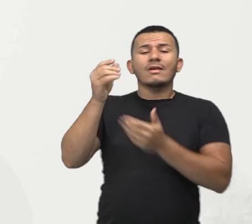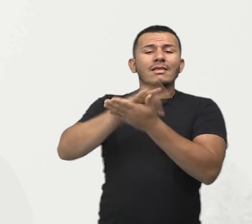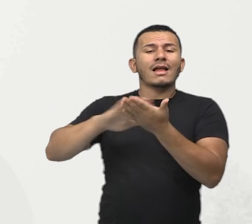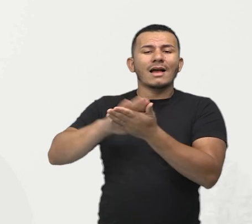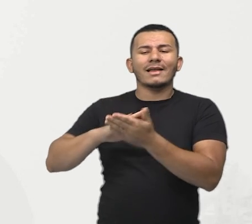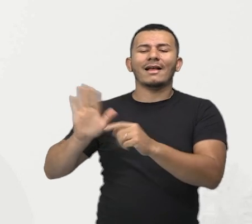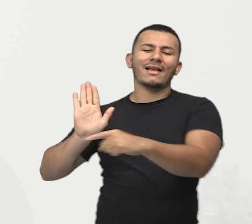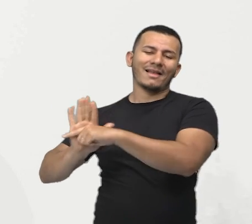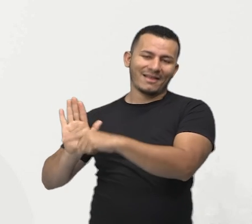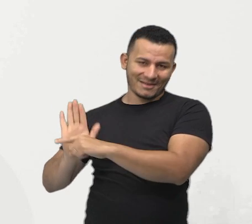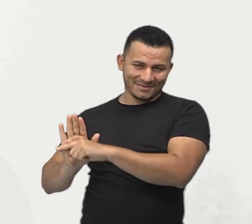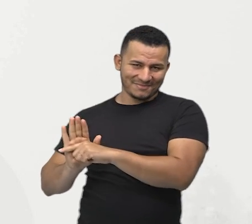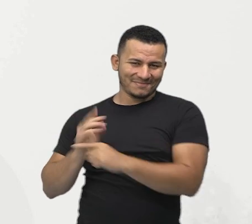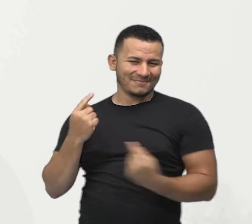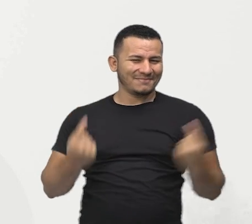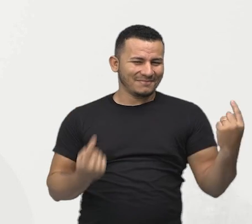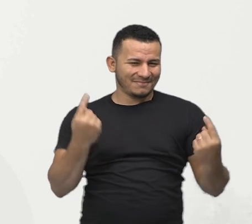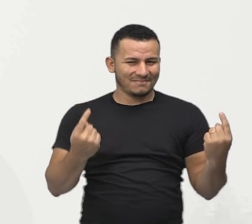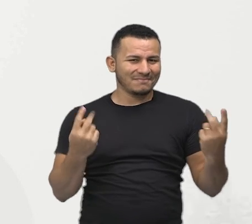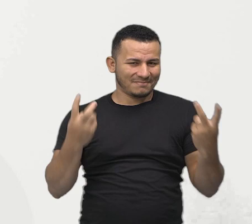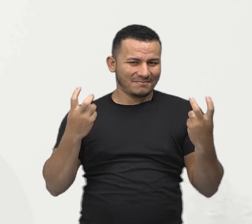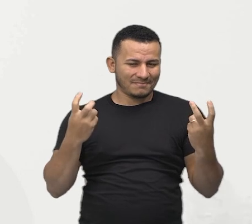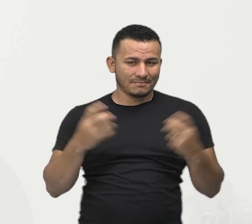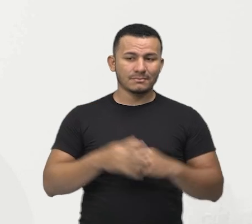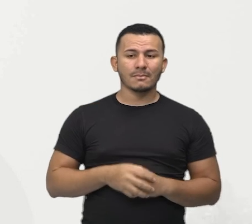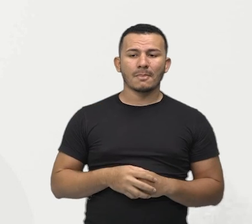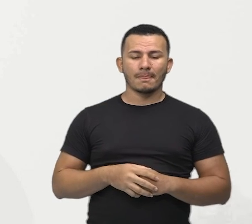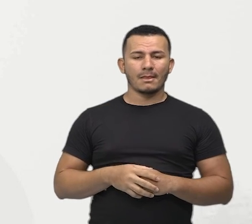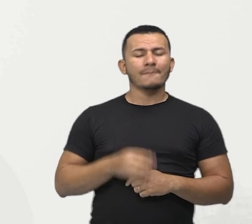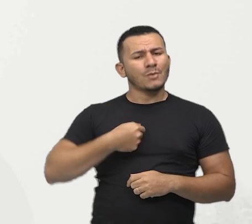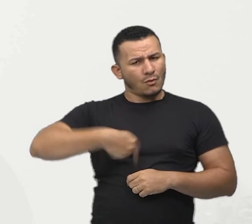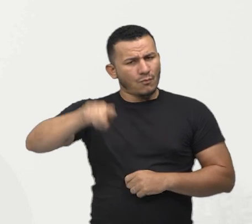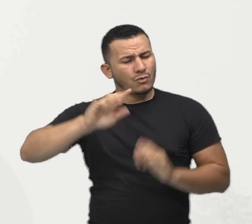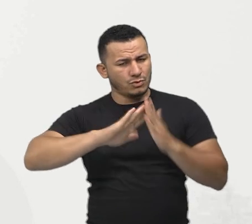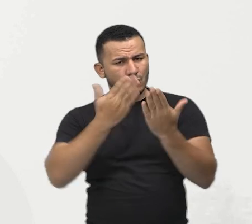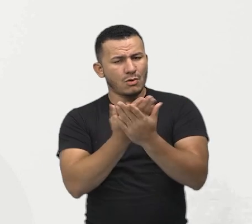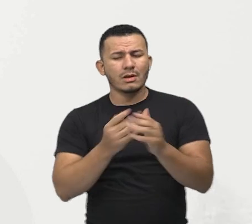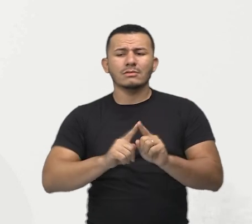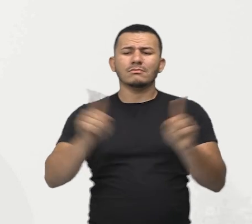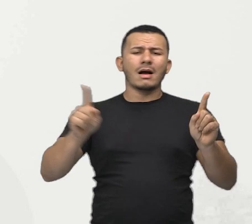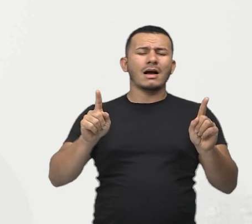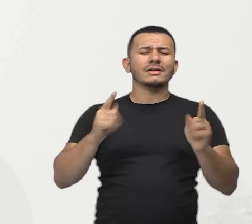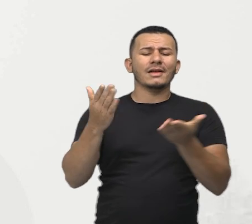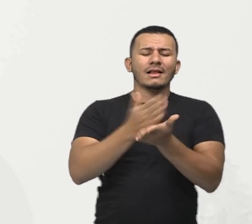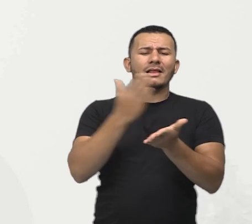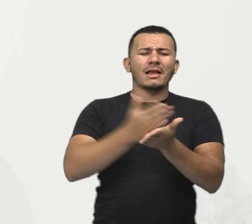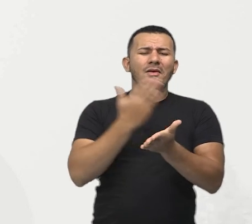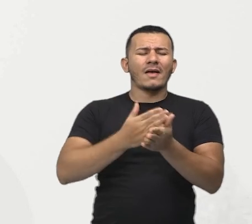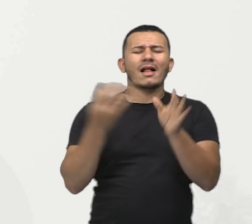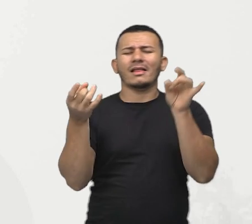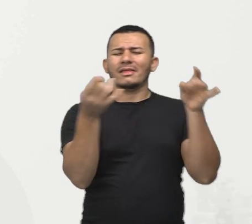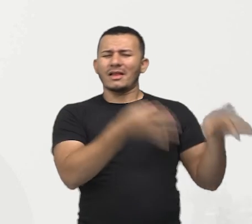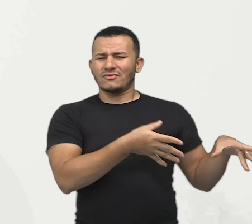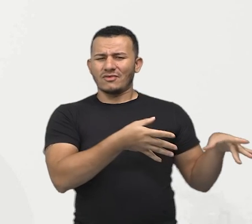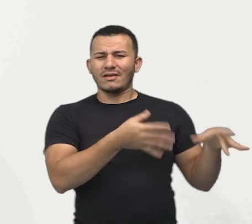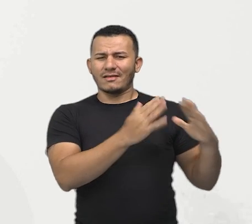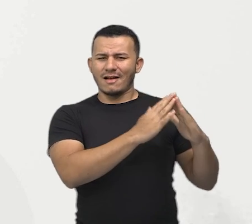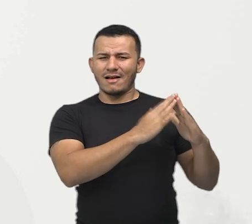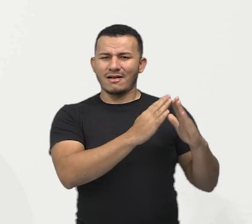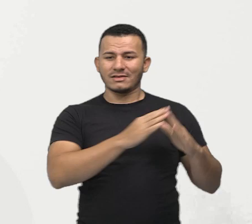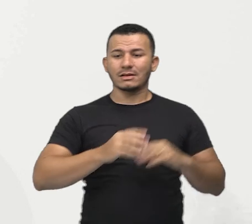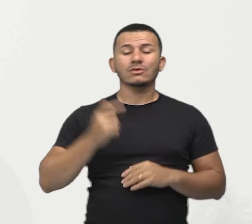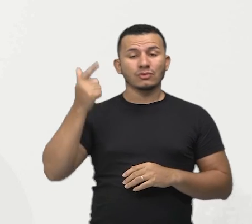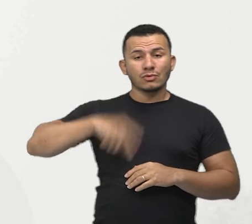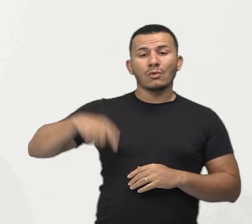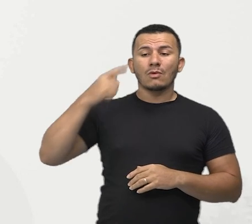especificou o dia, uma ideia negativa. Então, contraste. Fui à escola, no entanto, não levei meu caderno. Mais uma